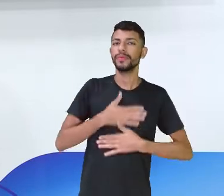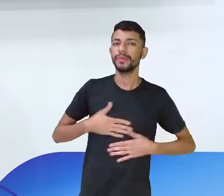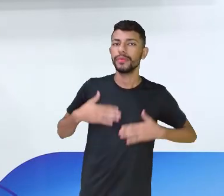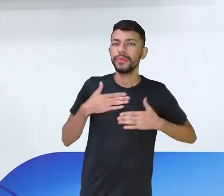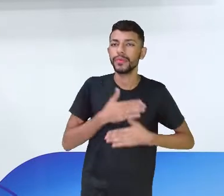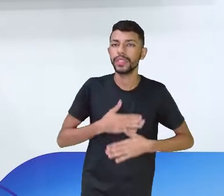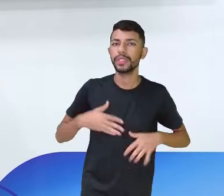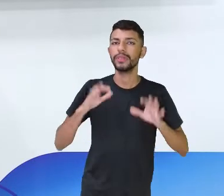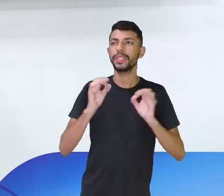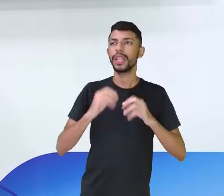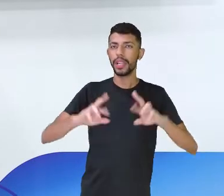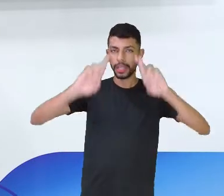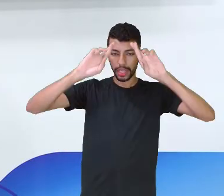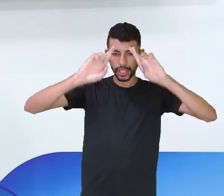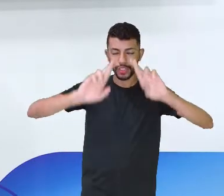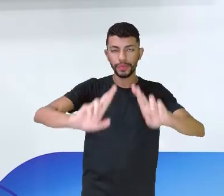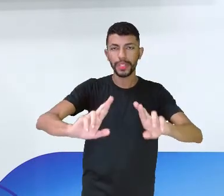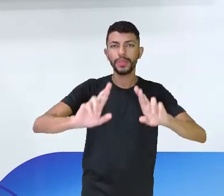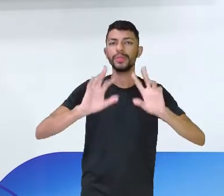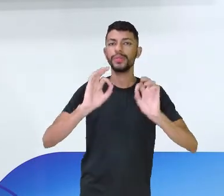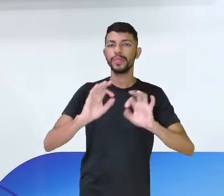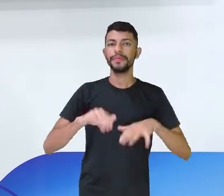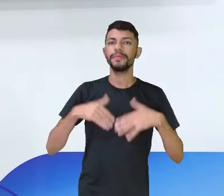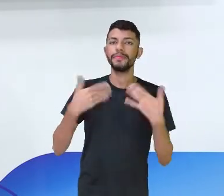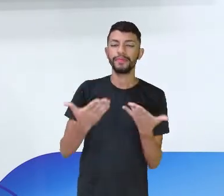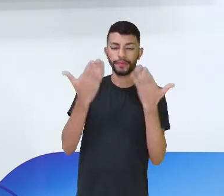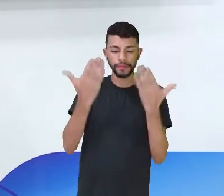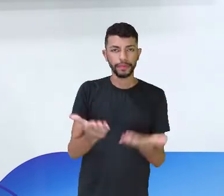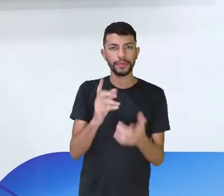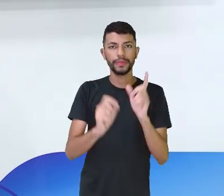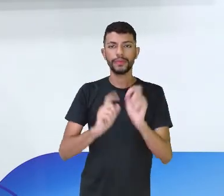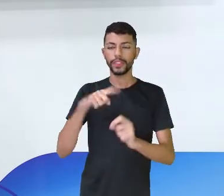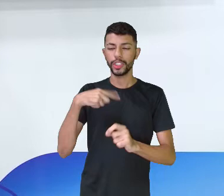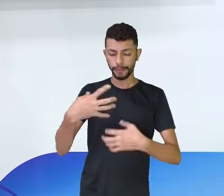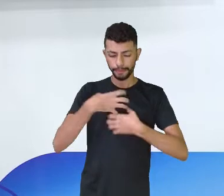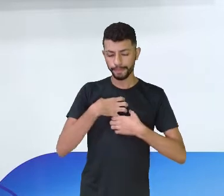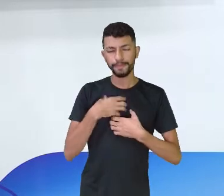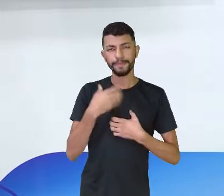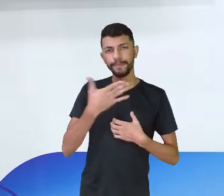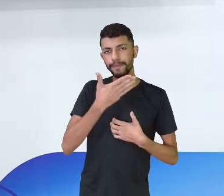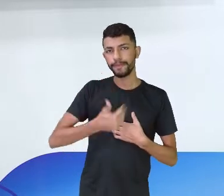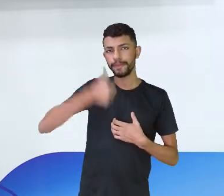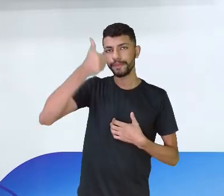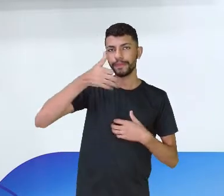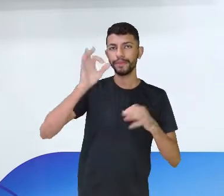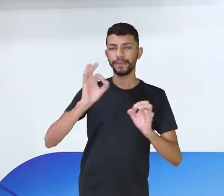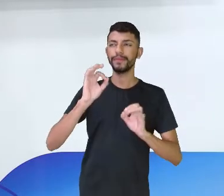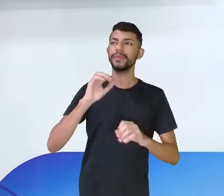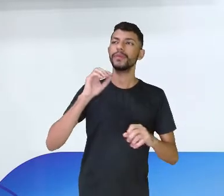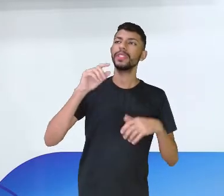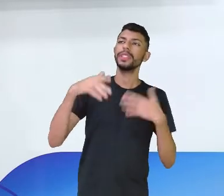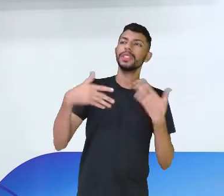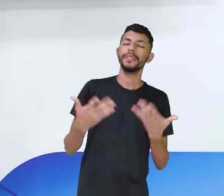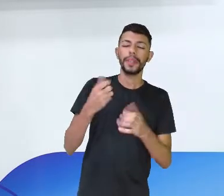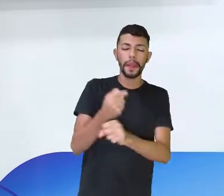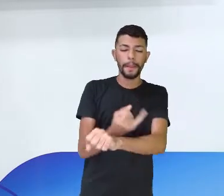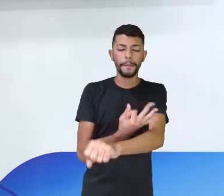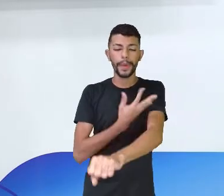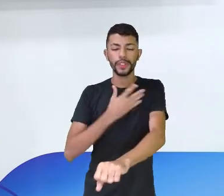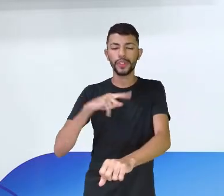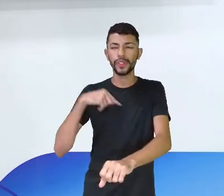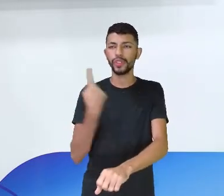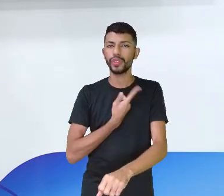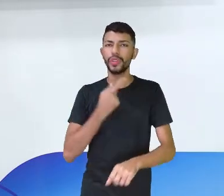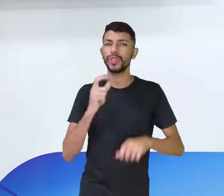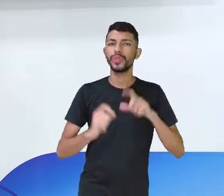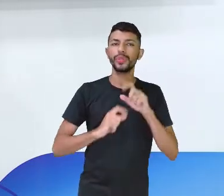aceitável, respeitoso, né? Isso faz com que a gente se sinta melhor. As nossas emoções, elas fazem com que a gente